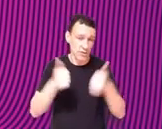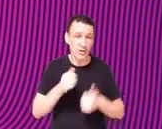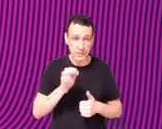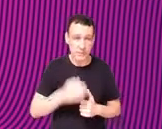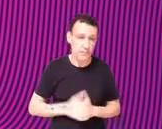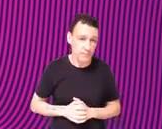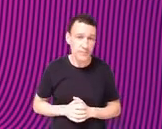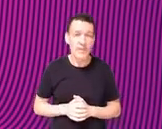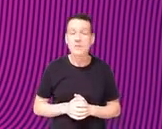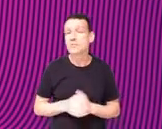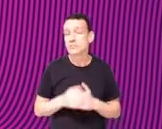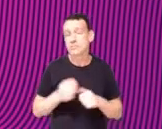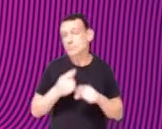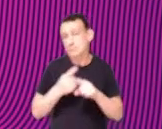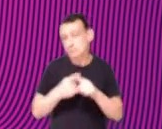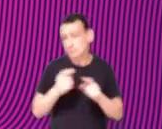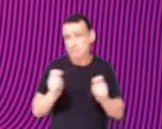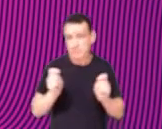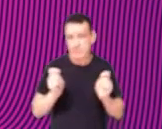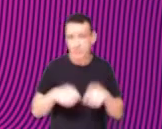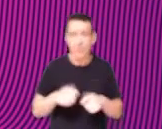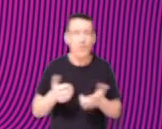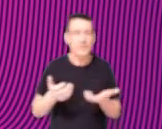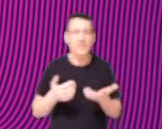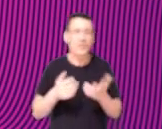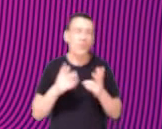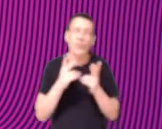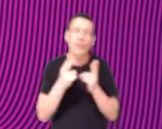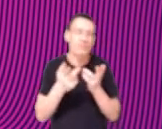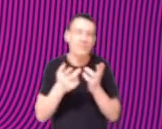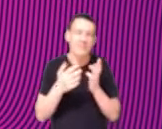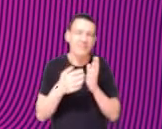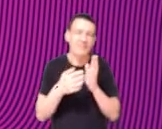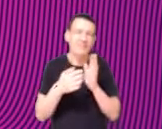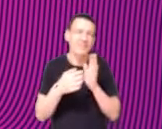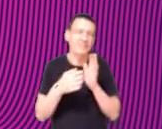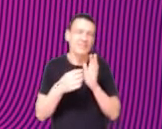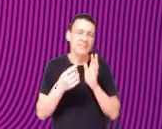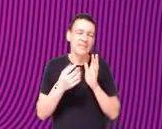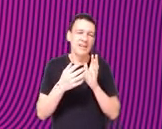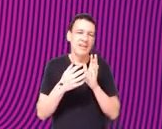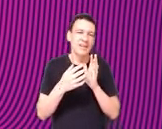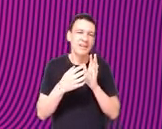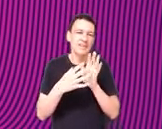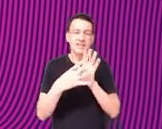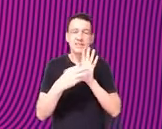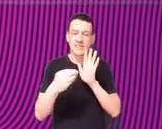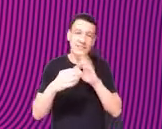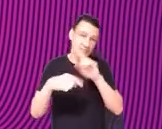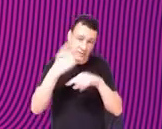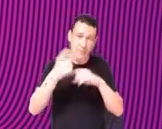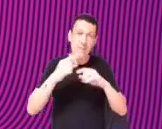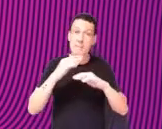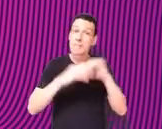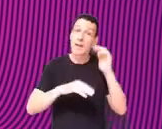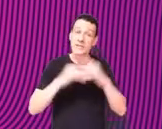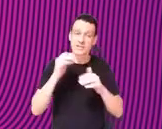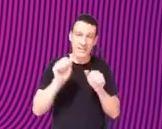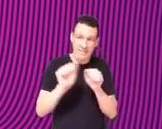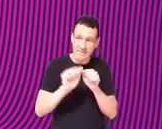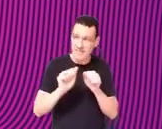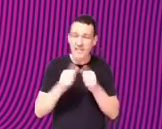possam ser exemplos, que possam ser depois traduzidos na prática nos vários locais onde são